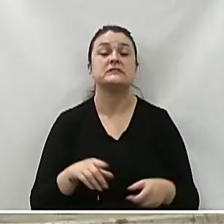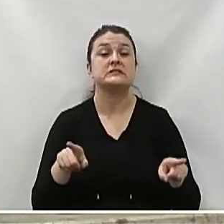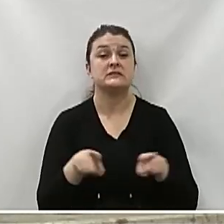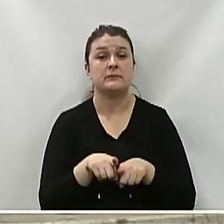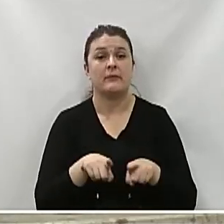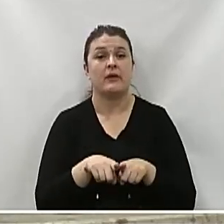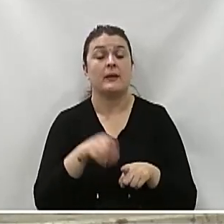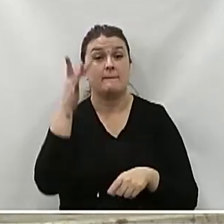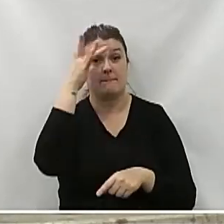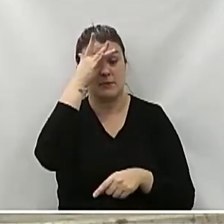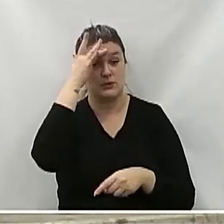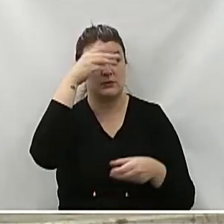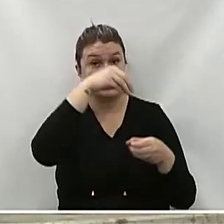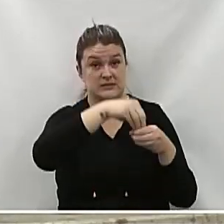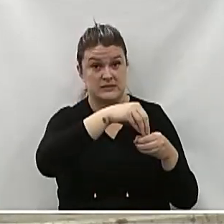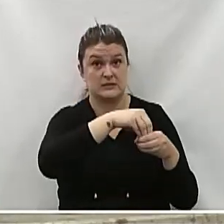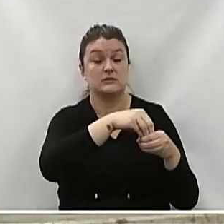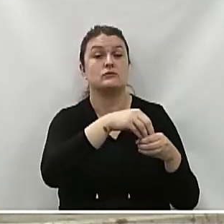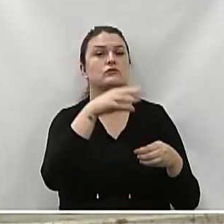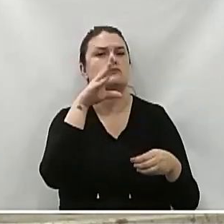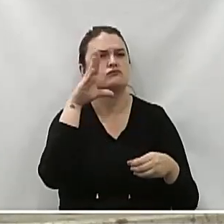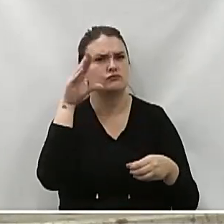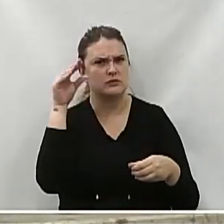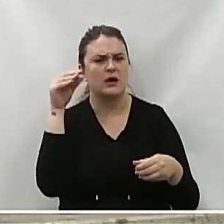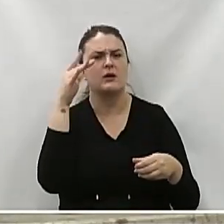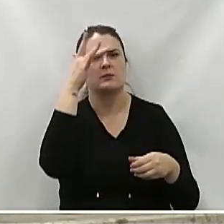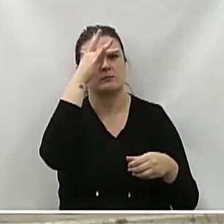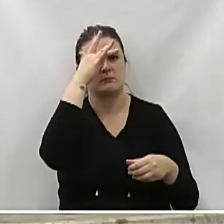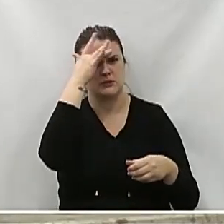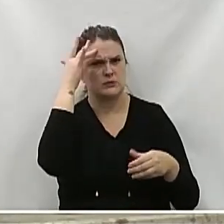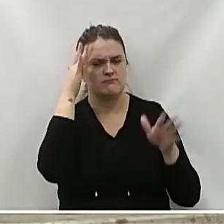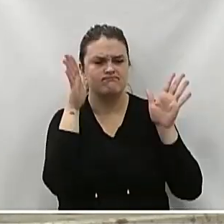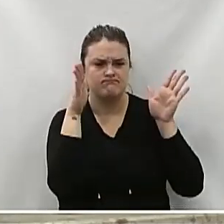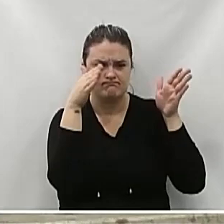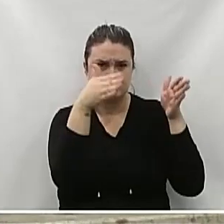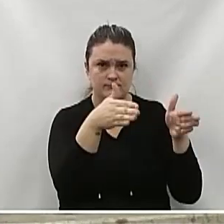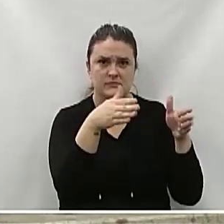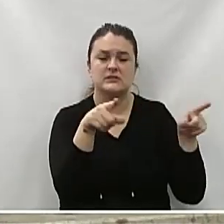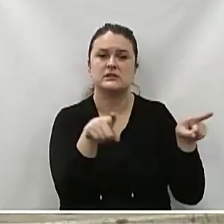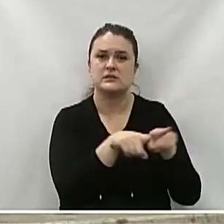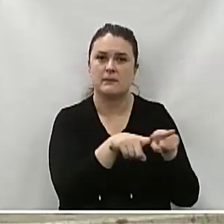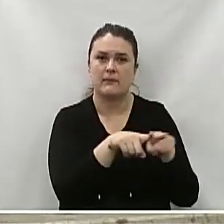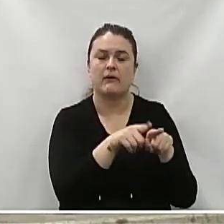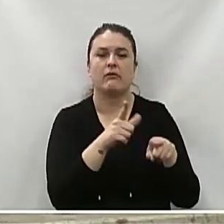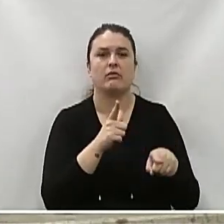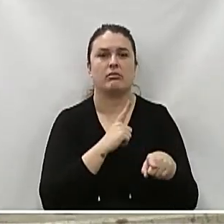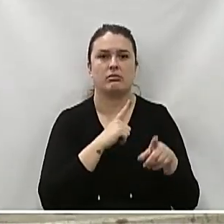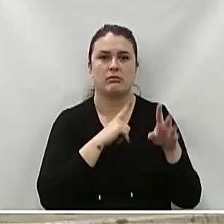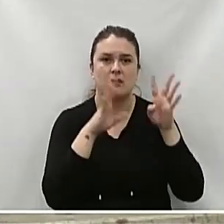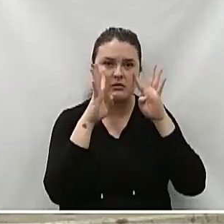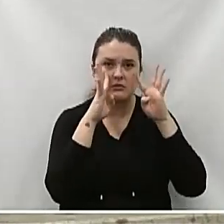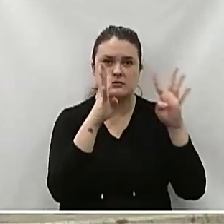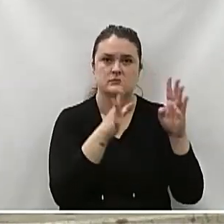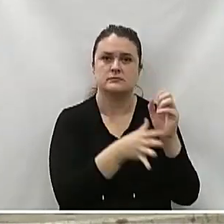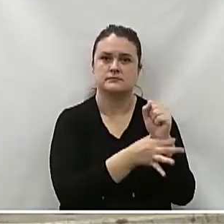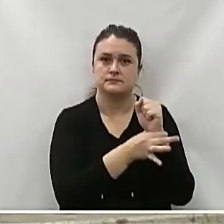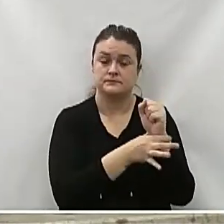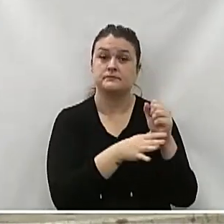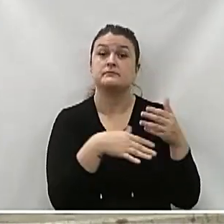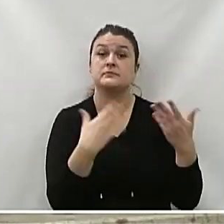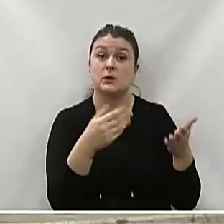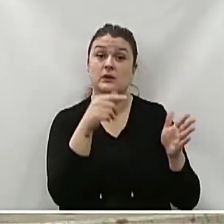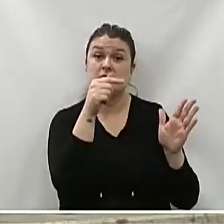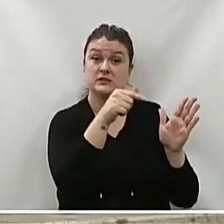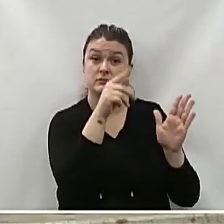aquelas pessoas que estão lá dentro funcionários professores dedicados e também atentos com a questão da segurança Então esse